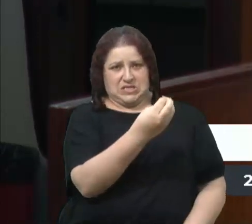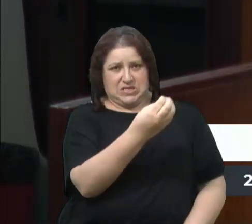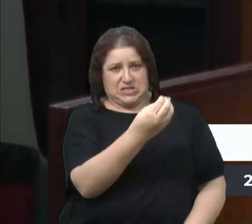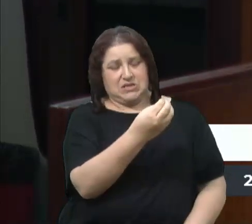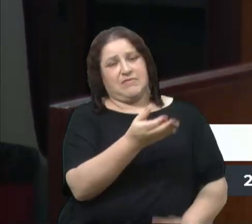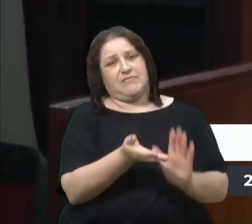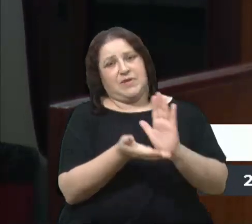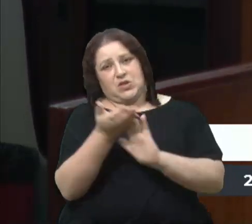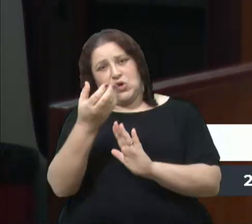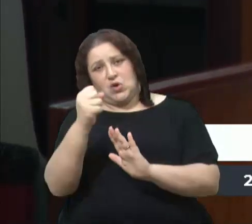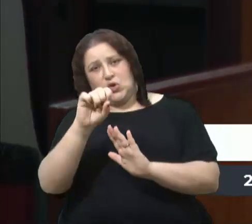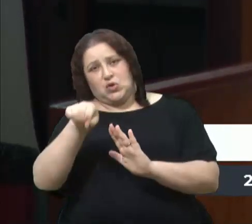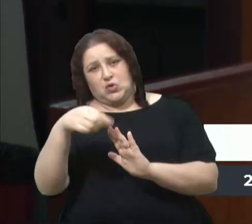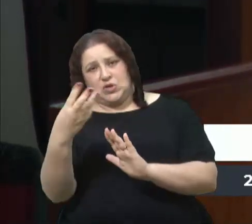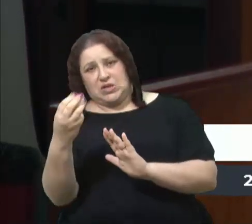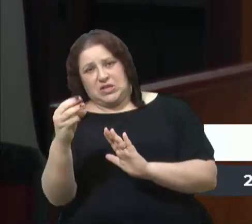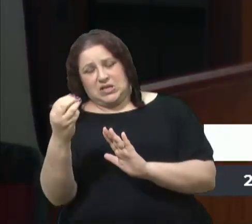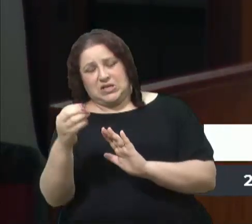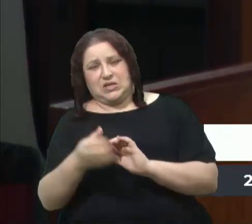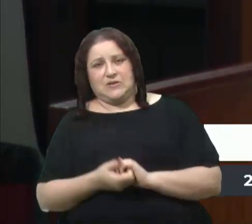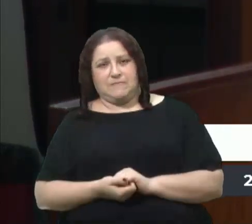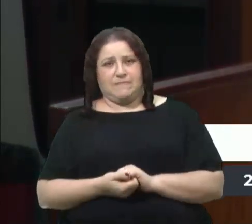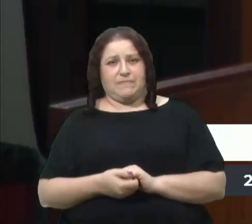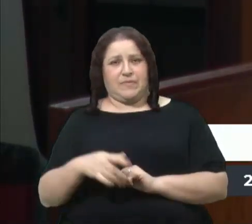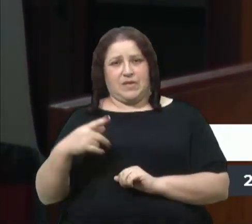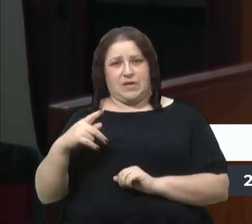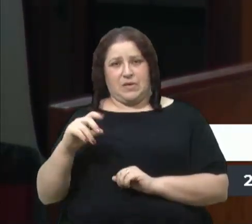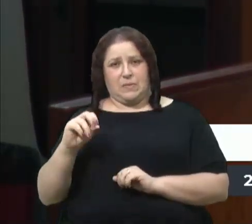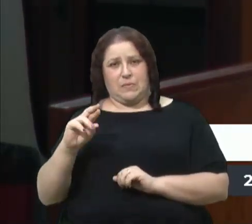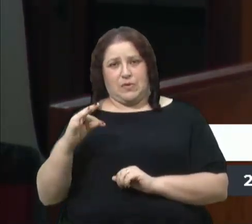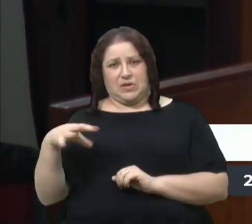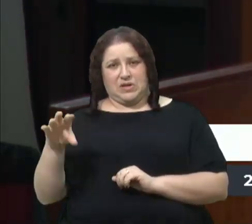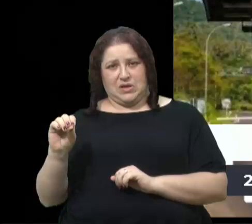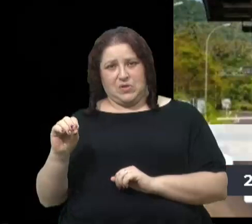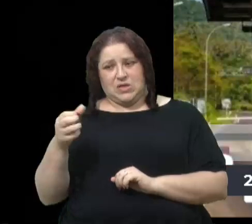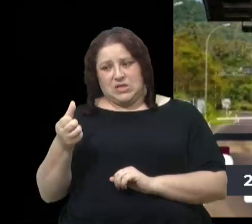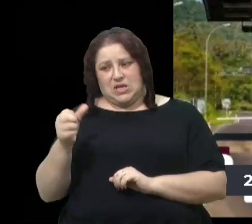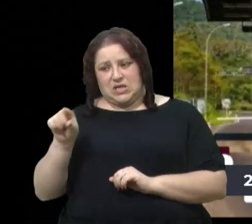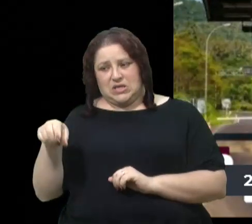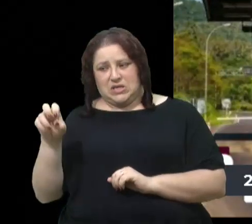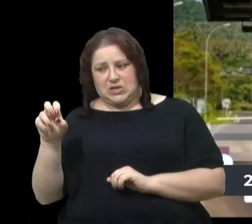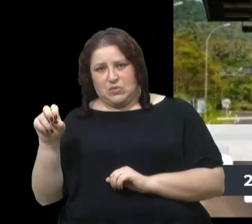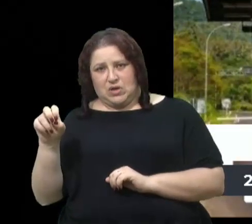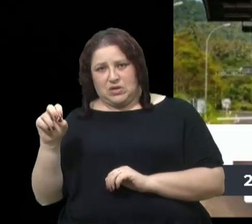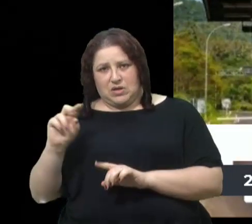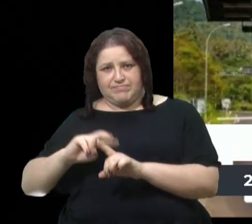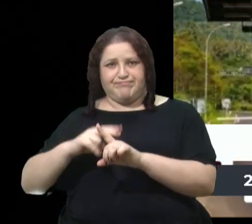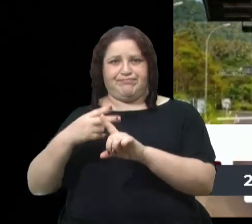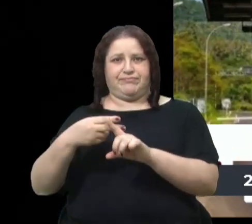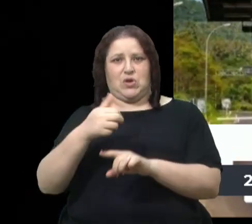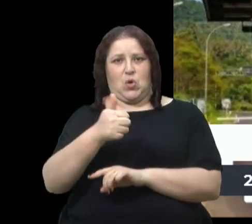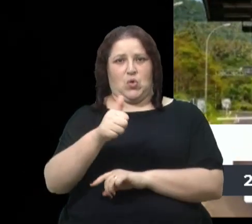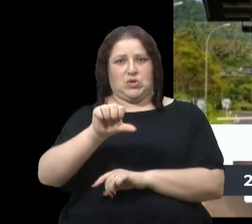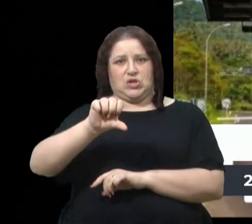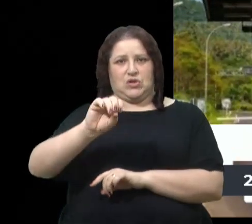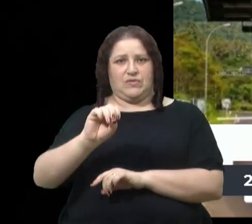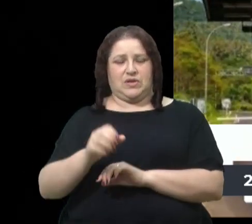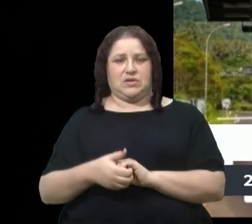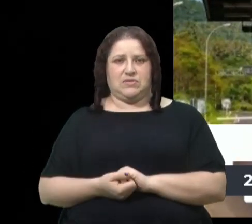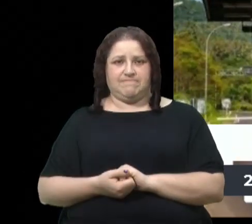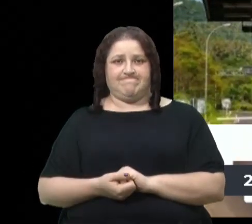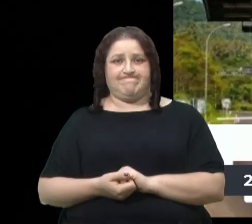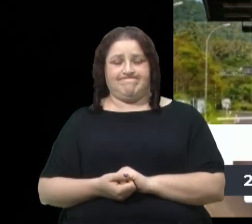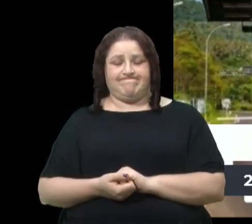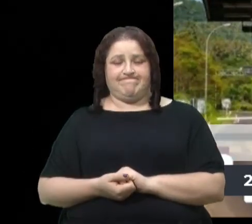8,30. Tá? O de Portão, 6,50 para 11,90. Quem sair de Antônio